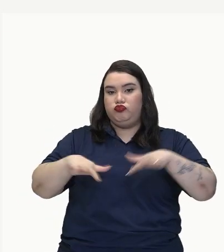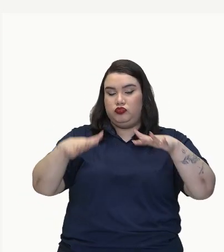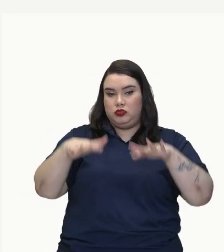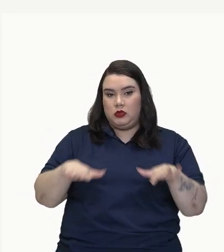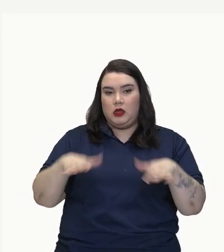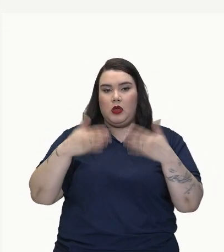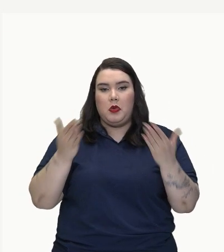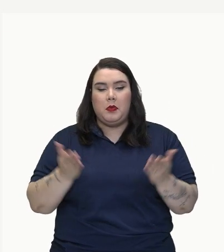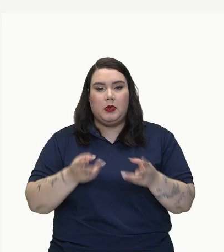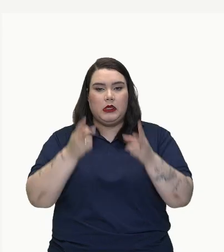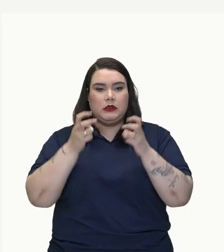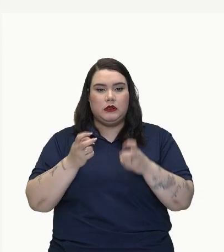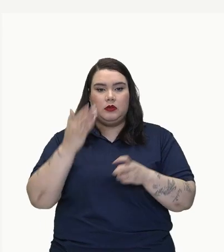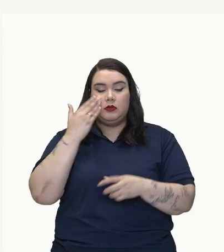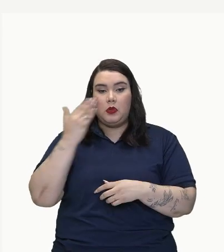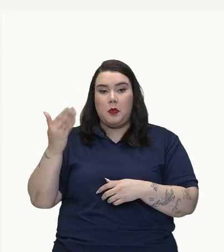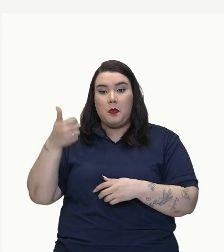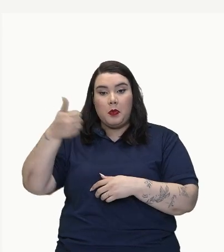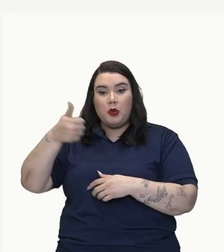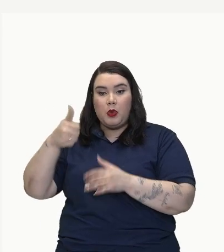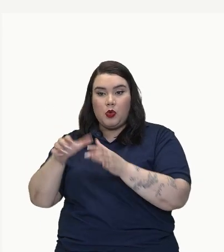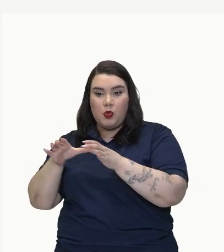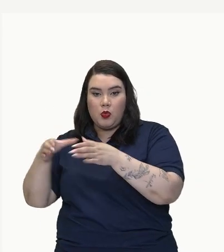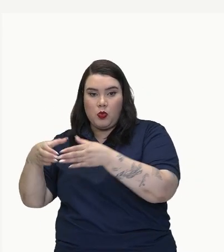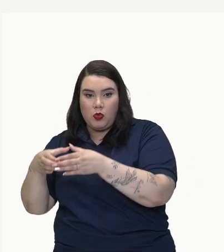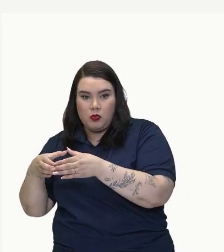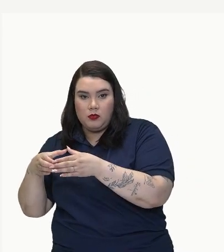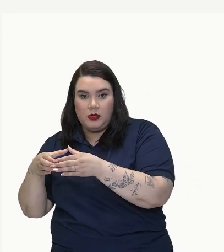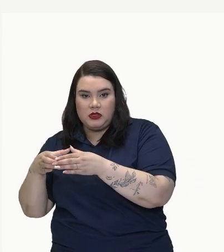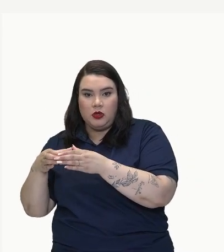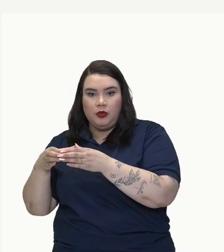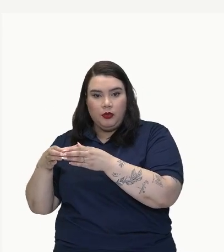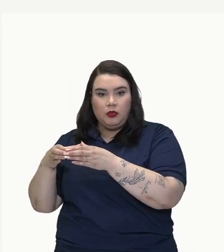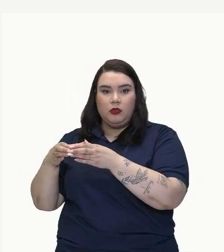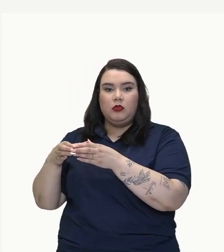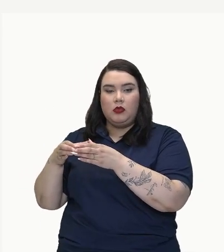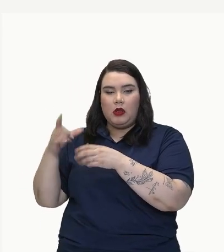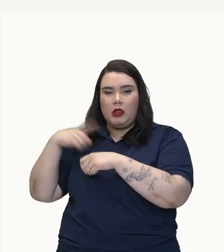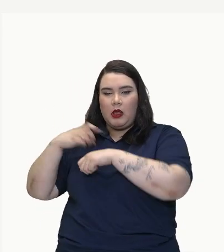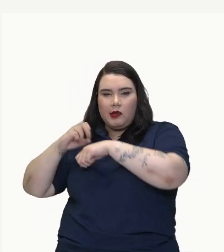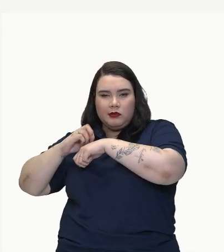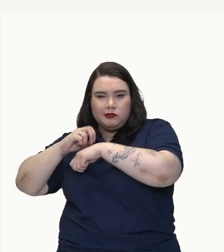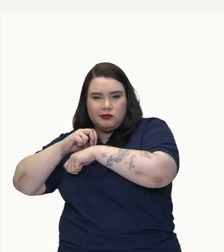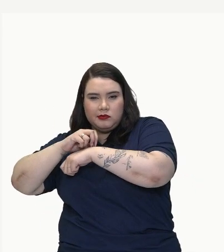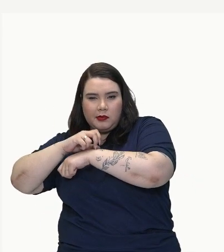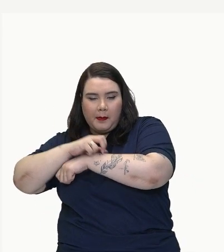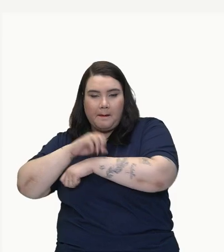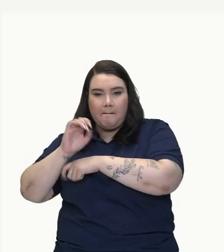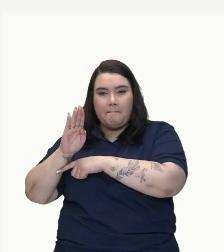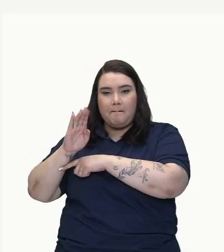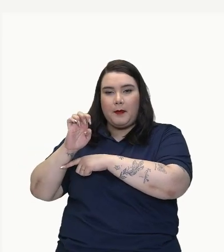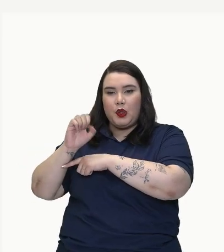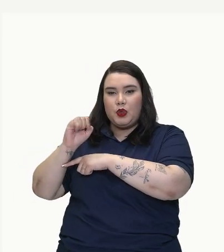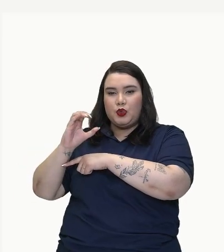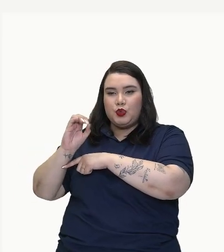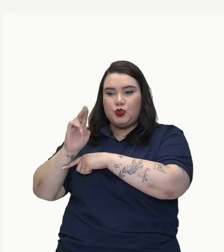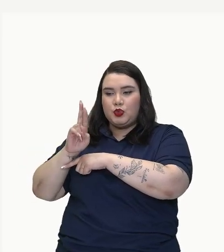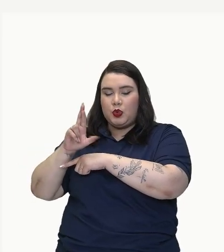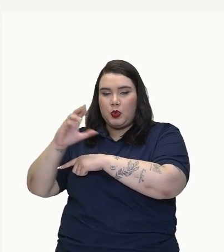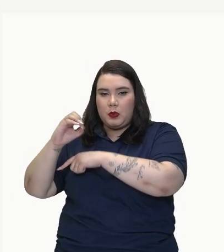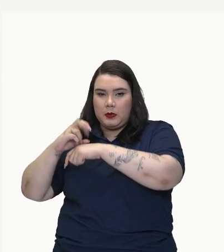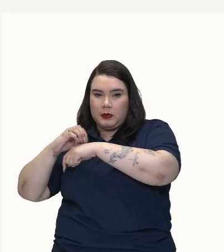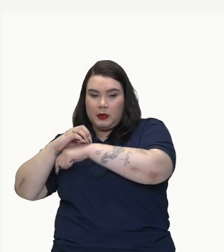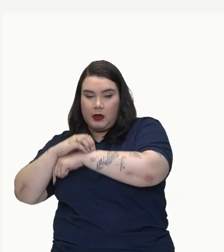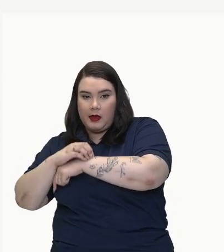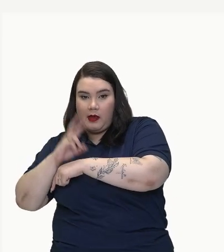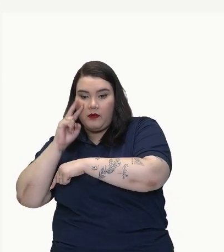inicia observando essa população de besouros, né? A gente tem aqui um inseto, uma determinada população. Aqui apareceu uma